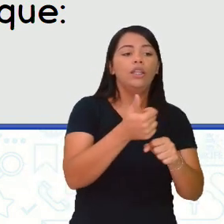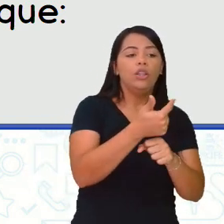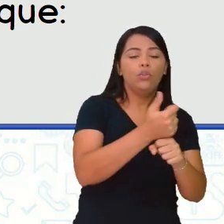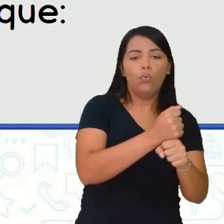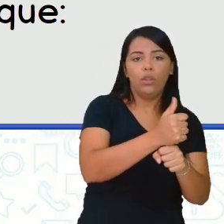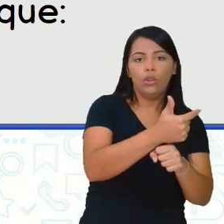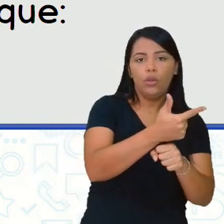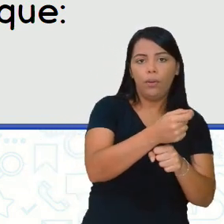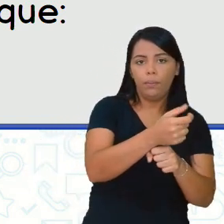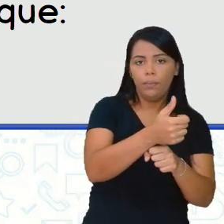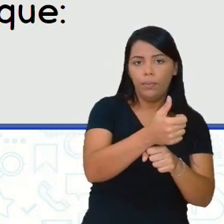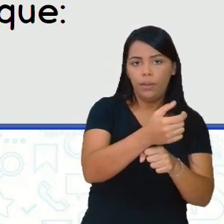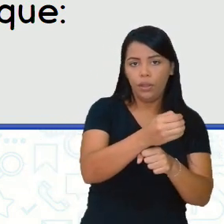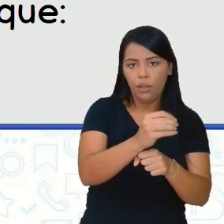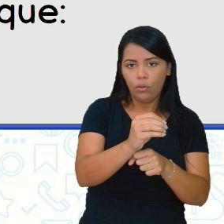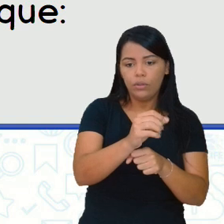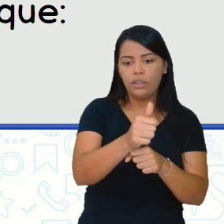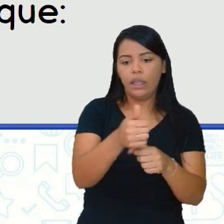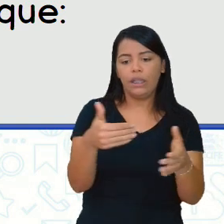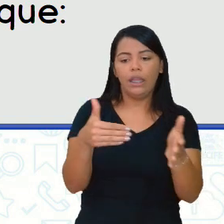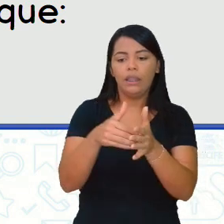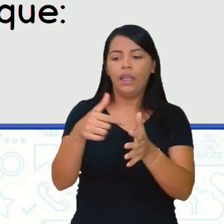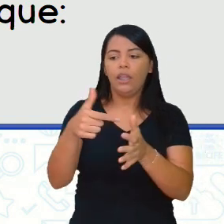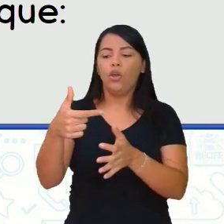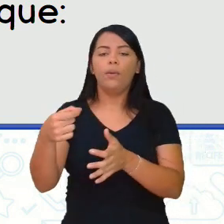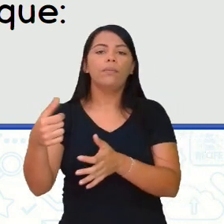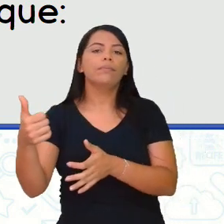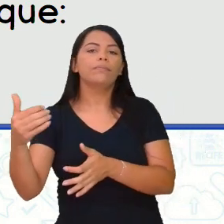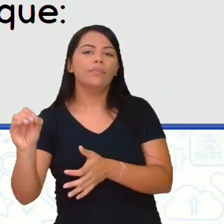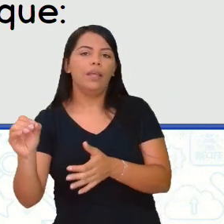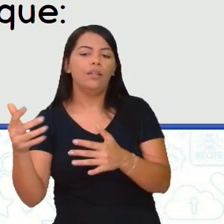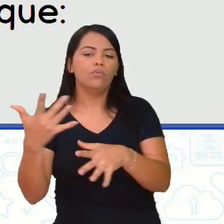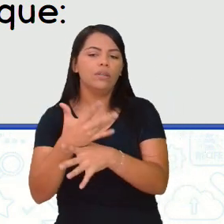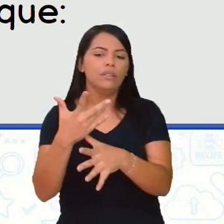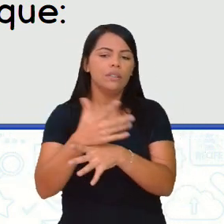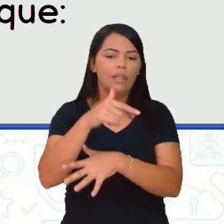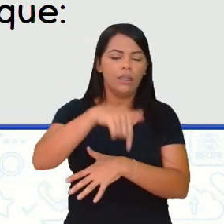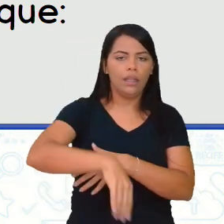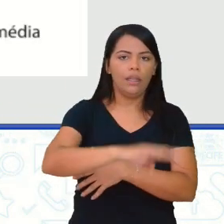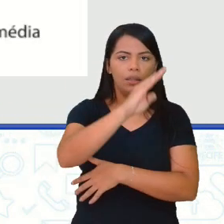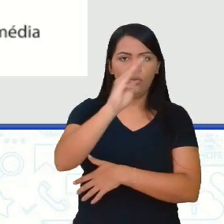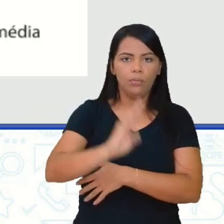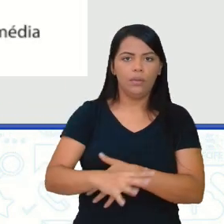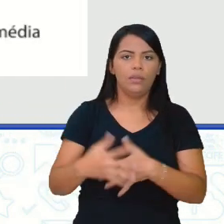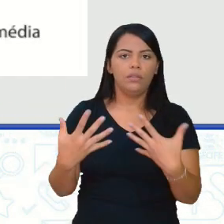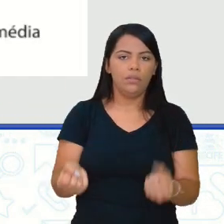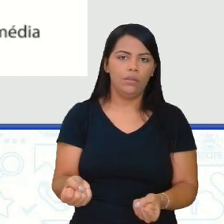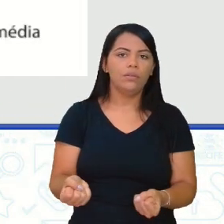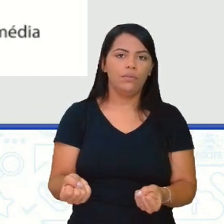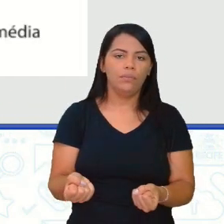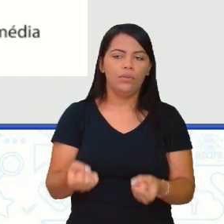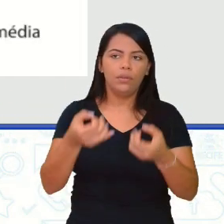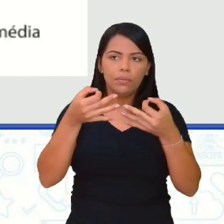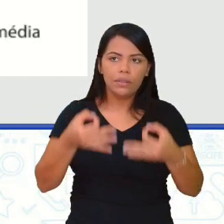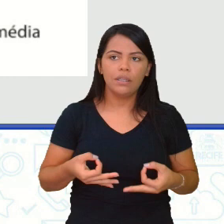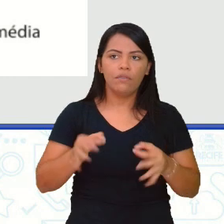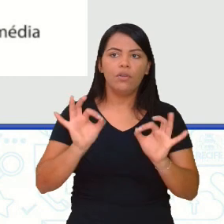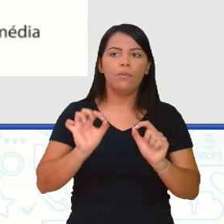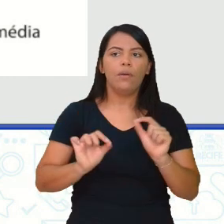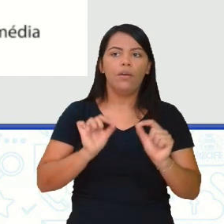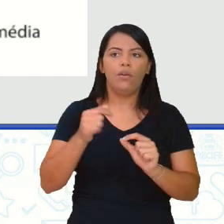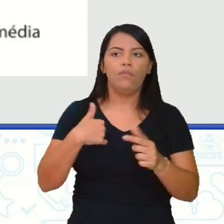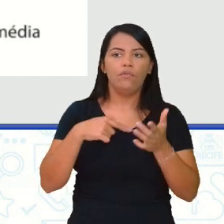a 2010, em uma cidade brasileira. Podemos afirmar que, bora dar uma olhadinha no gráfico,